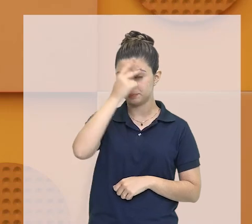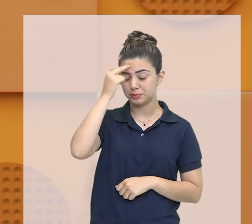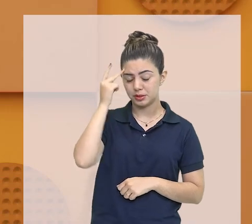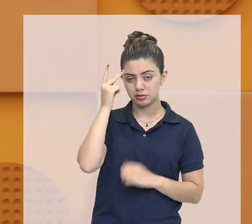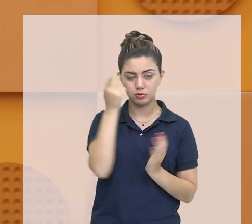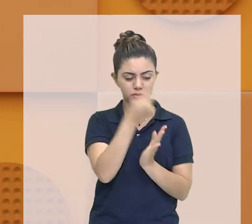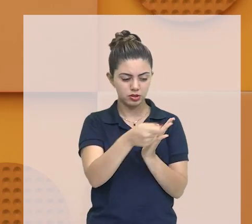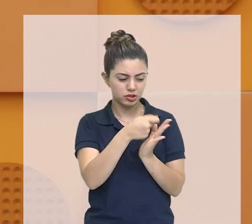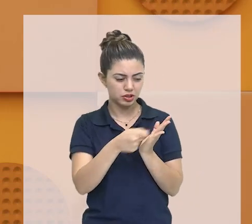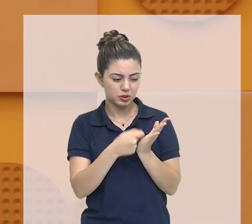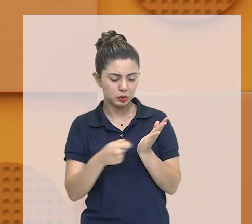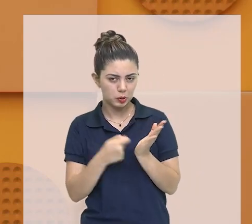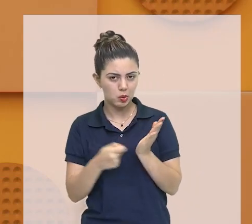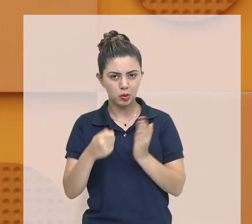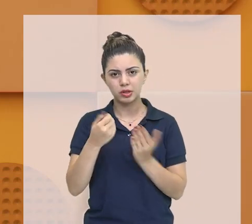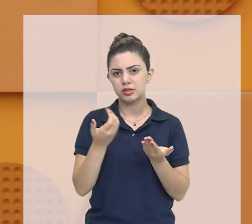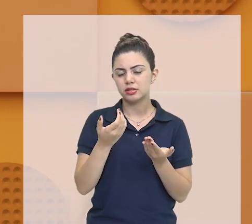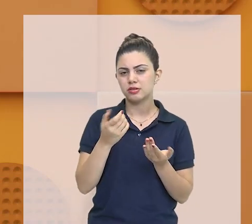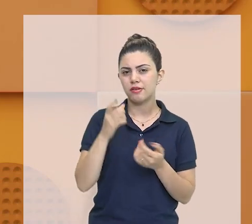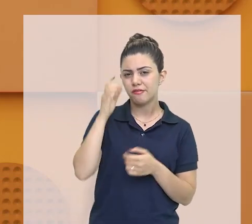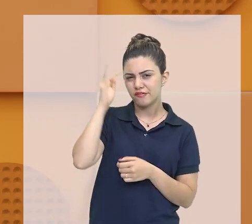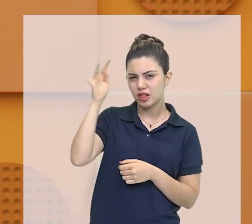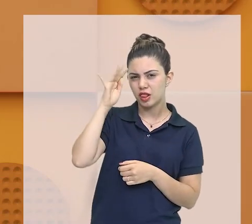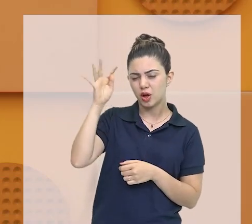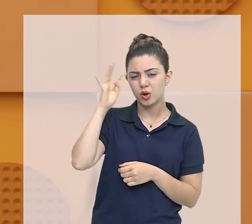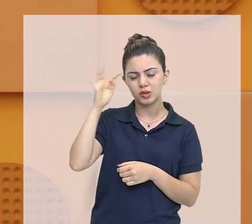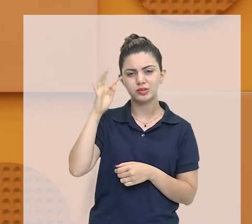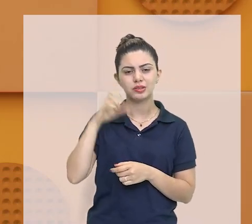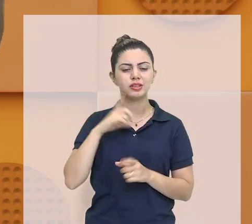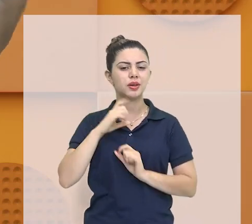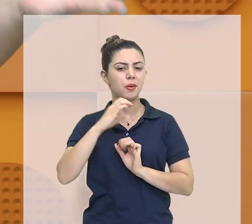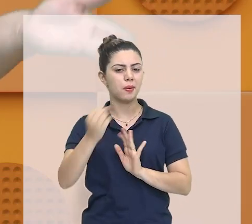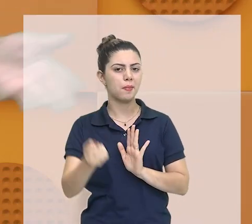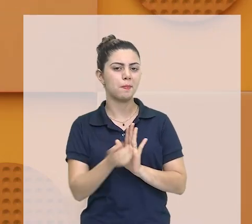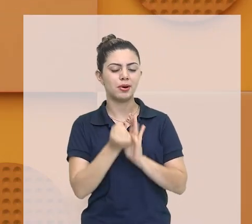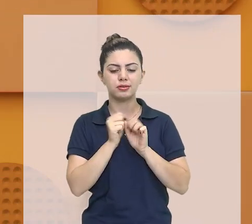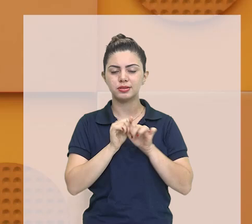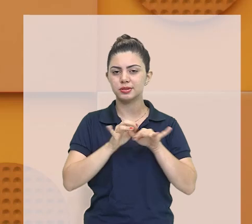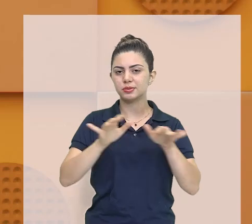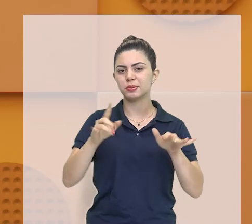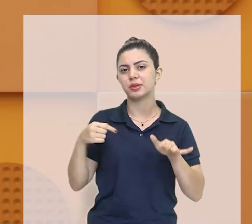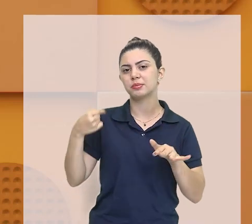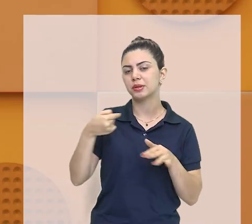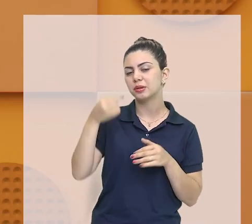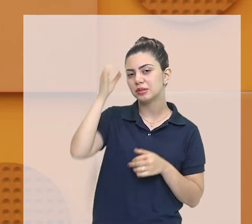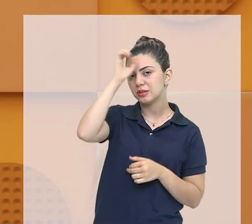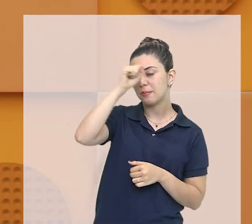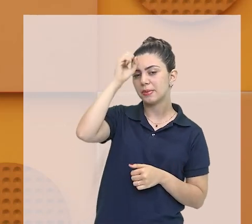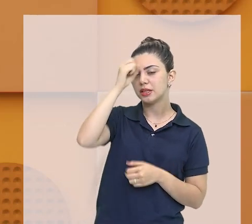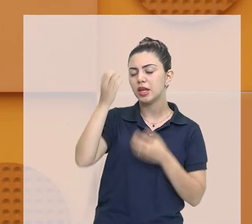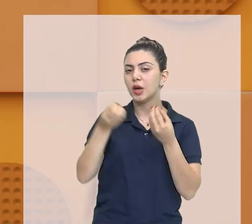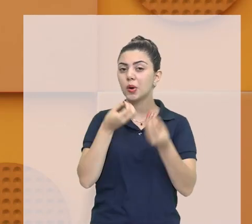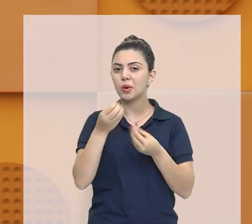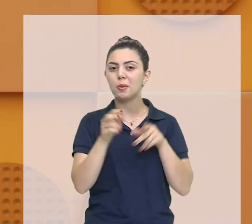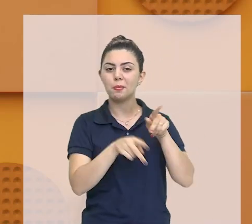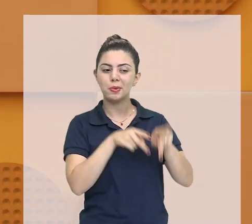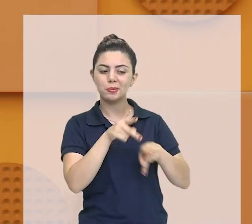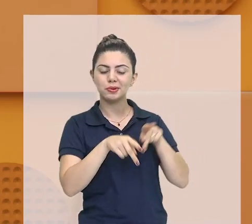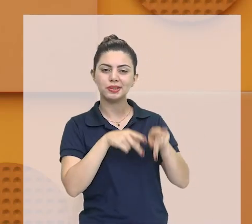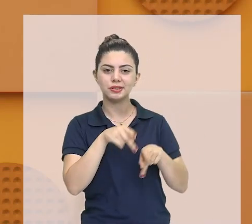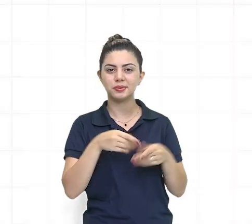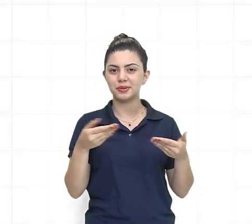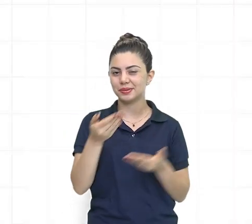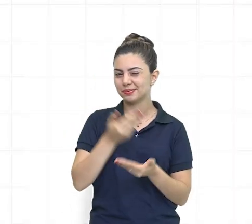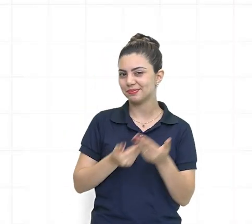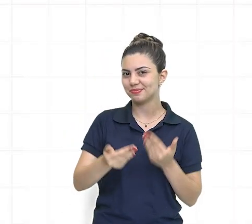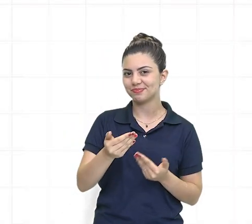escritores, filósofos, que deixaram, então, aí o seu legado para a gente. Então, né, saber um pouco mais sobre essa grande civilização.